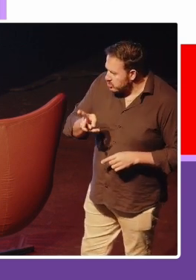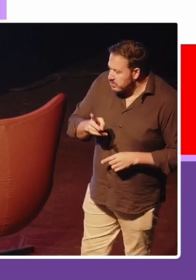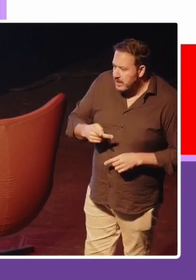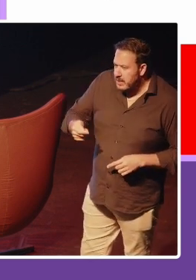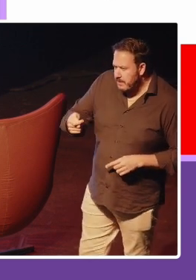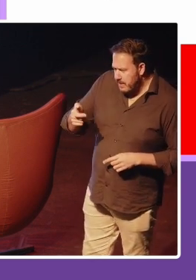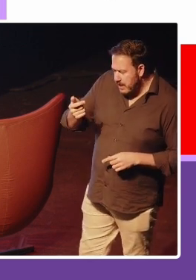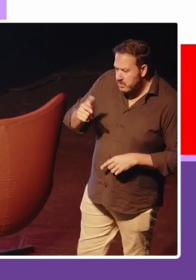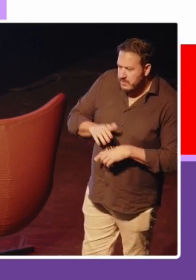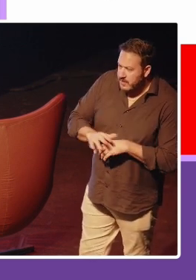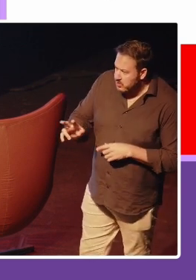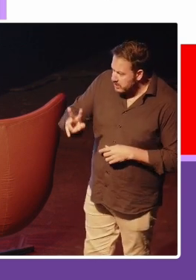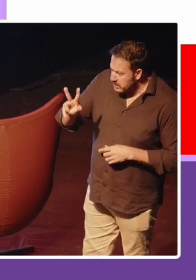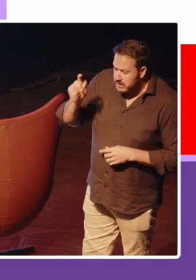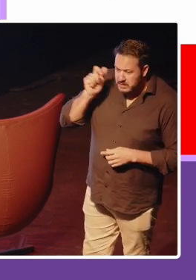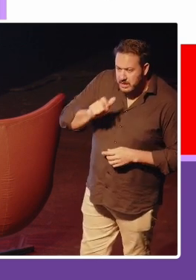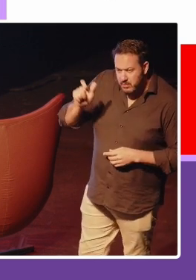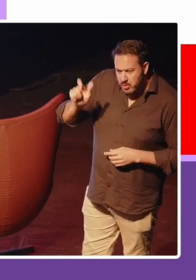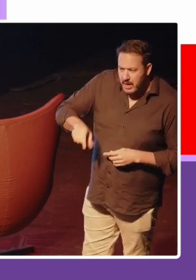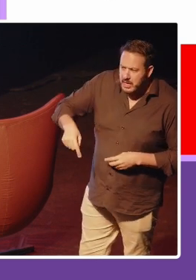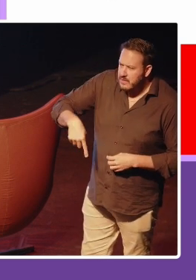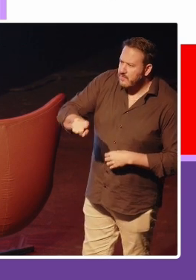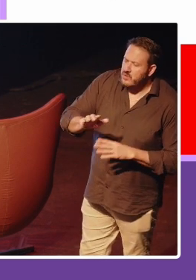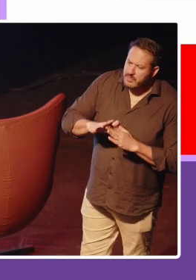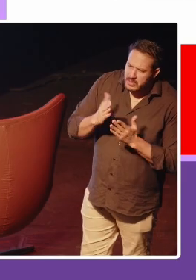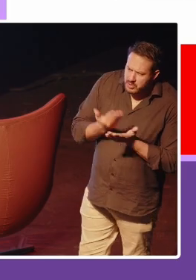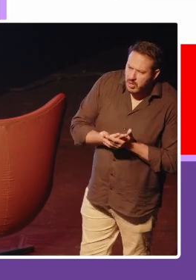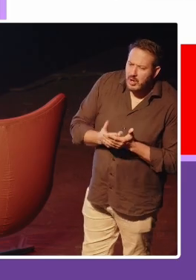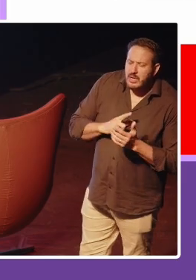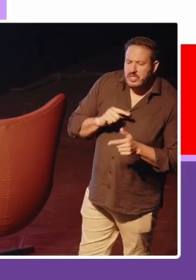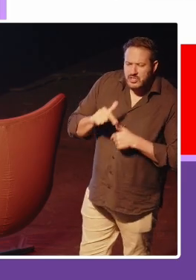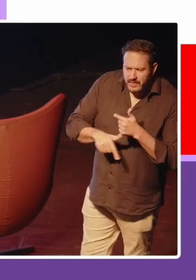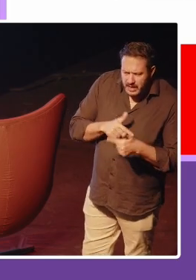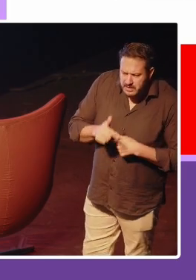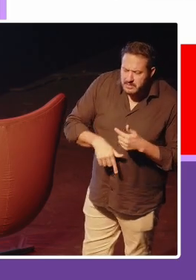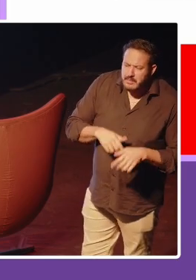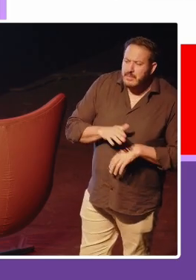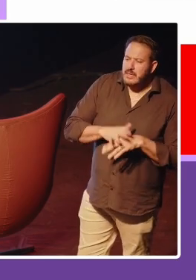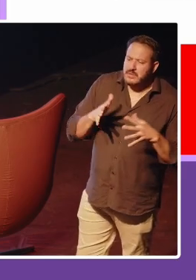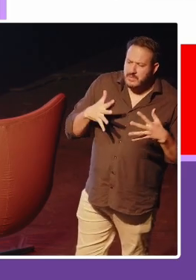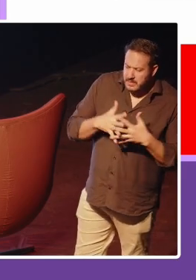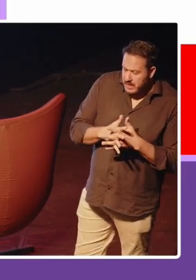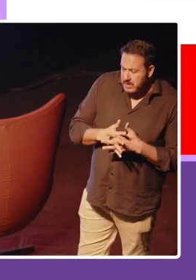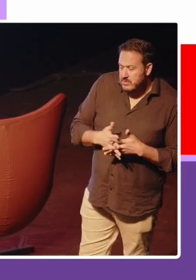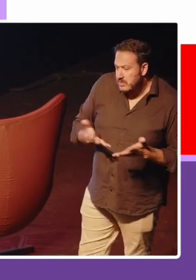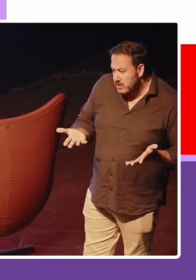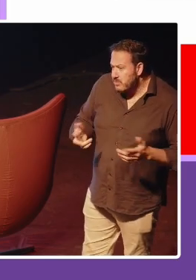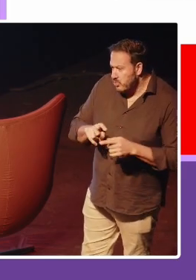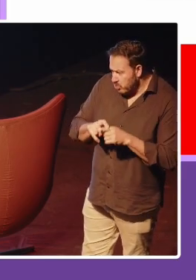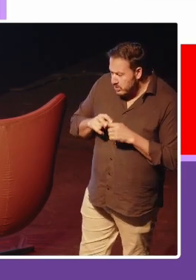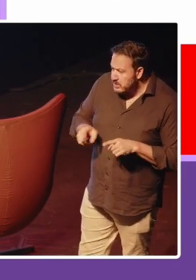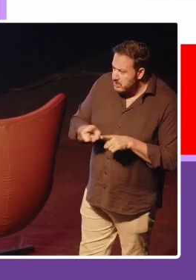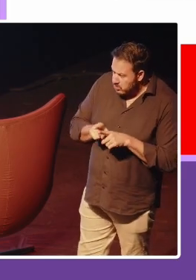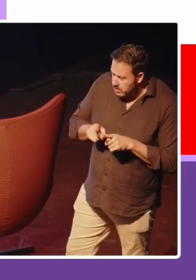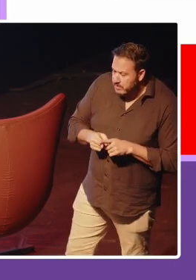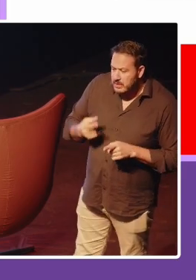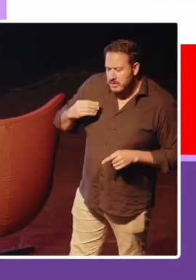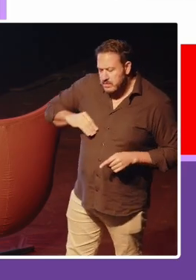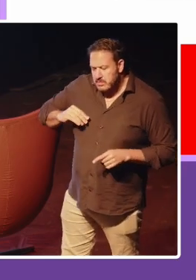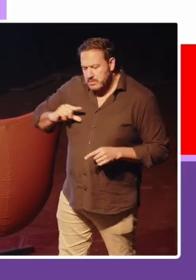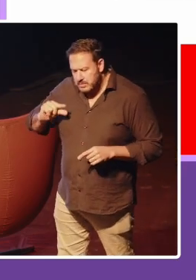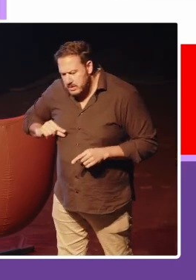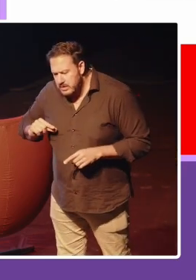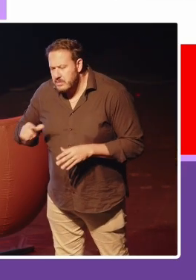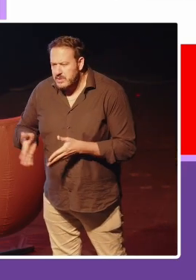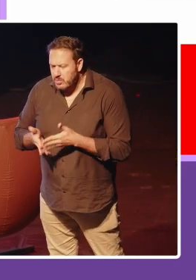menos valorizado que mulheres fossem para a escola, tivessem empregos mais complexos, e por causa disso também menor renda, mais